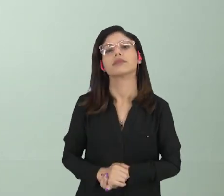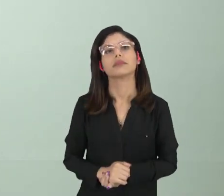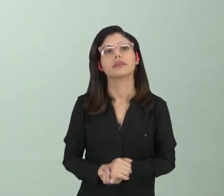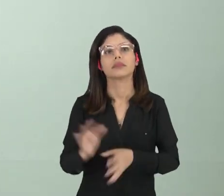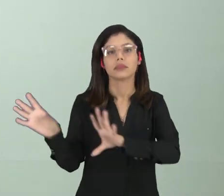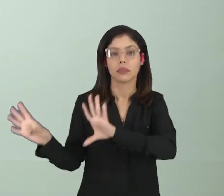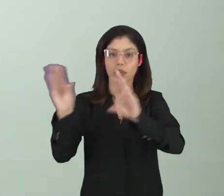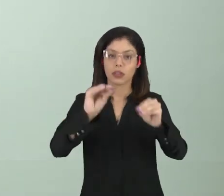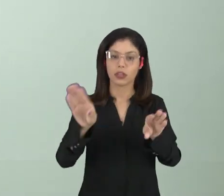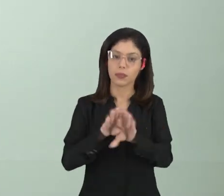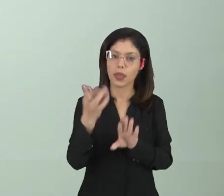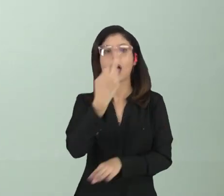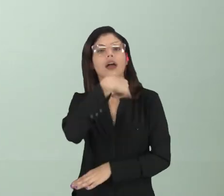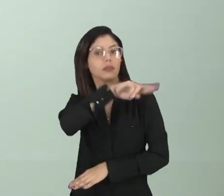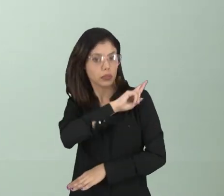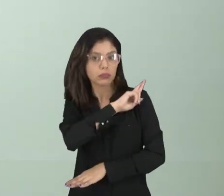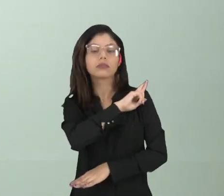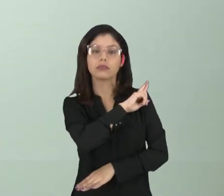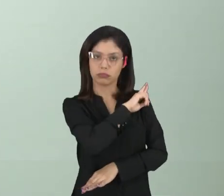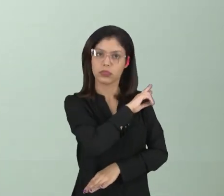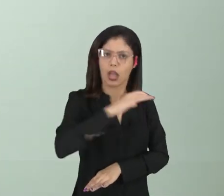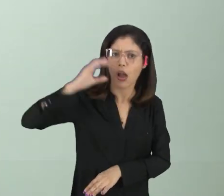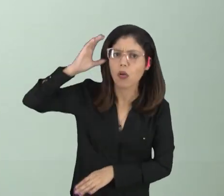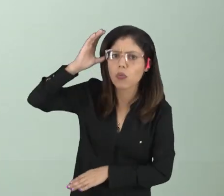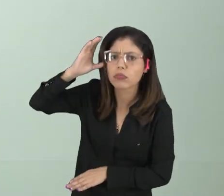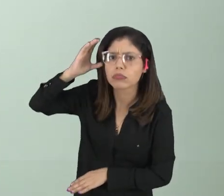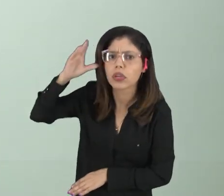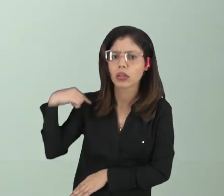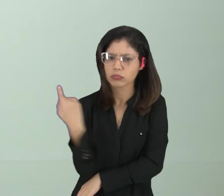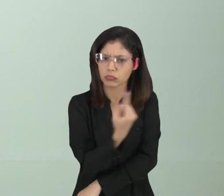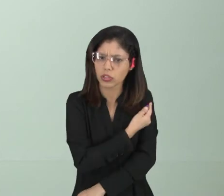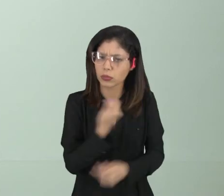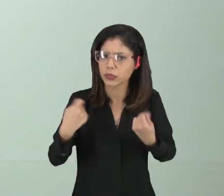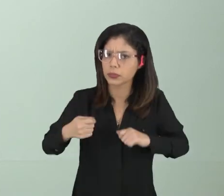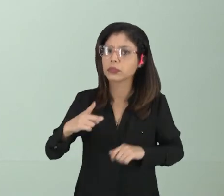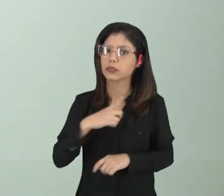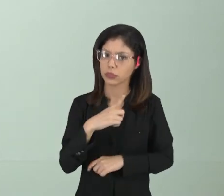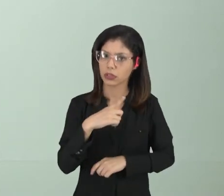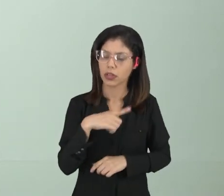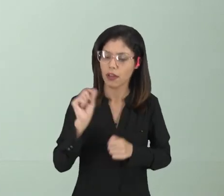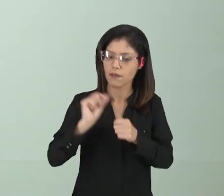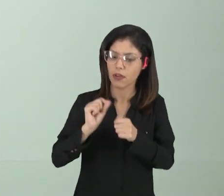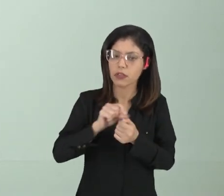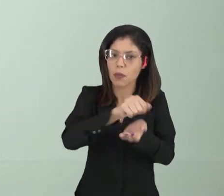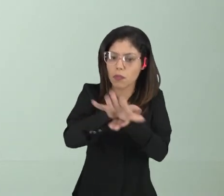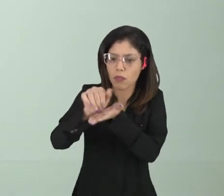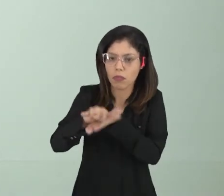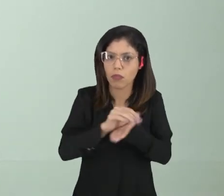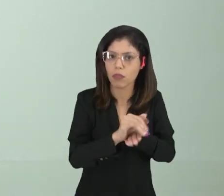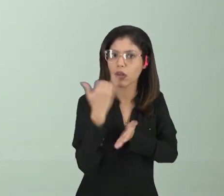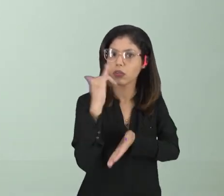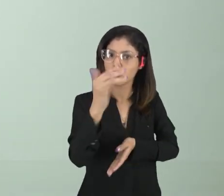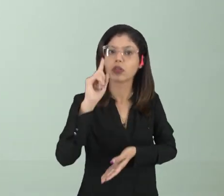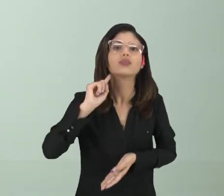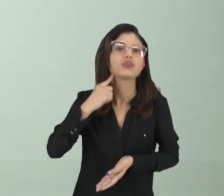gente abordou também a responsabilidade e a consciência que a gente precisa adquirir ao fazer o descarte do lixo